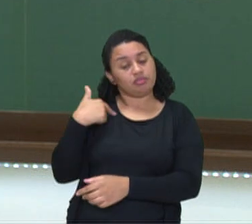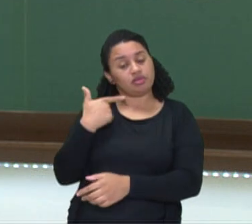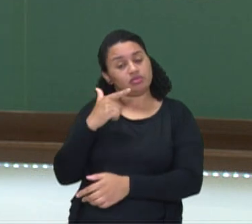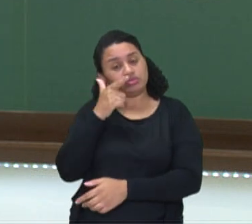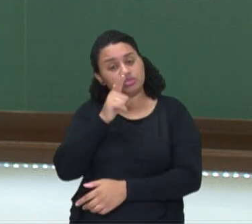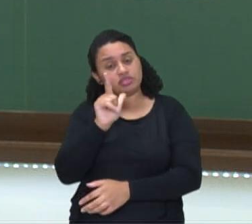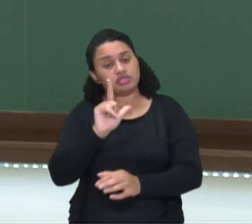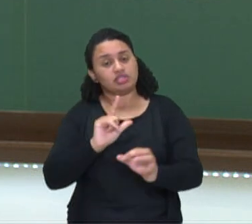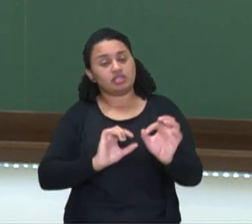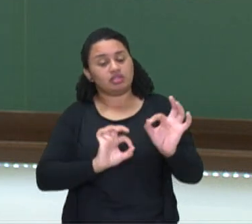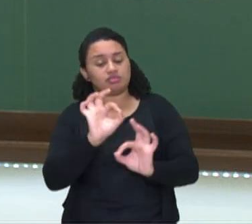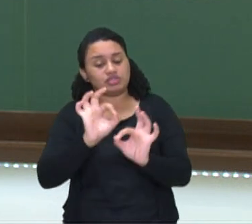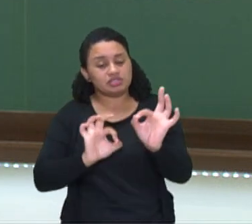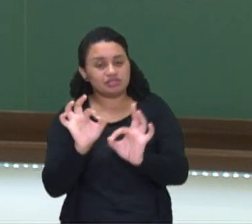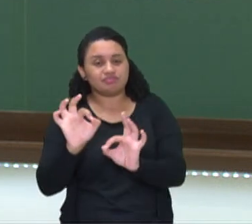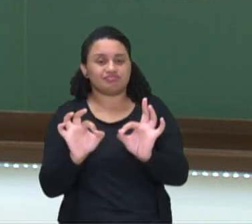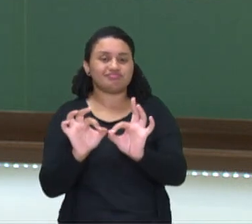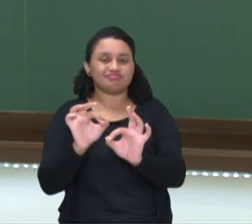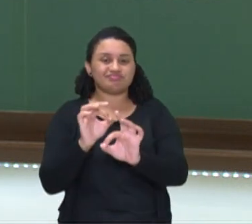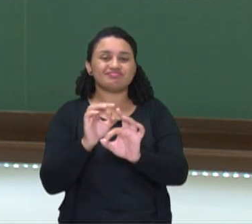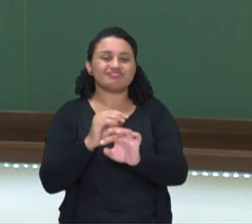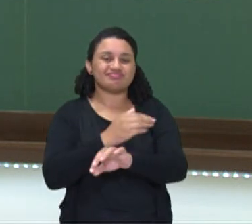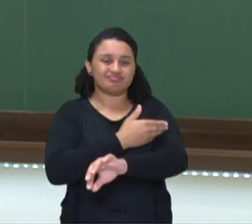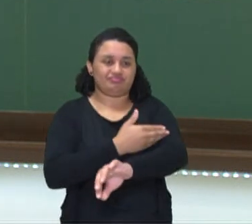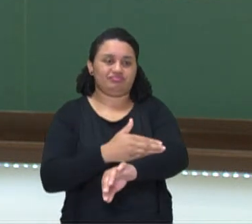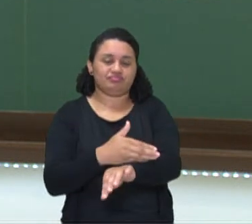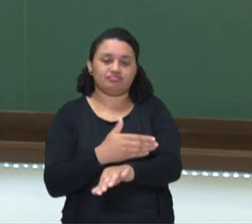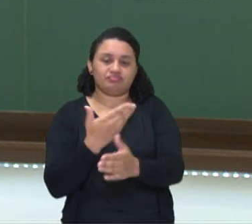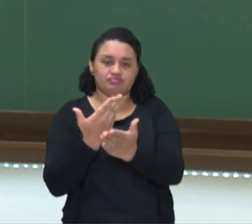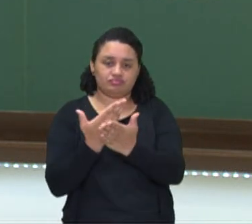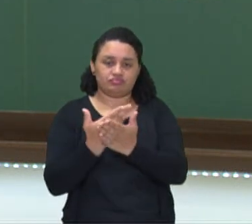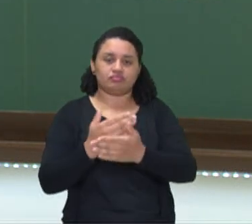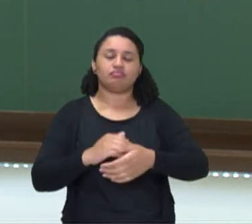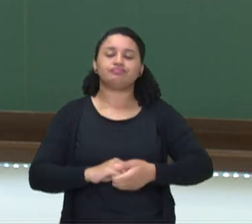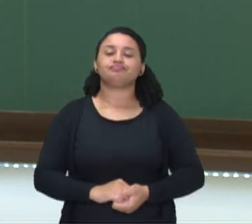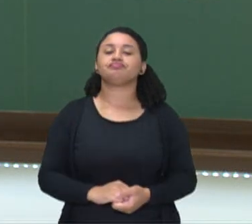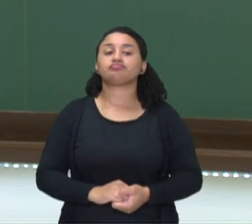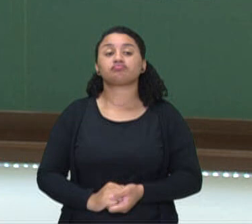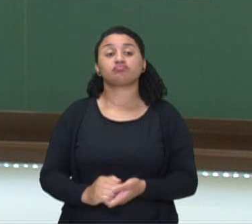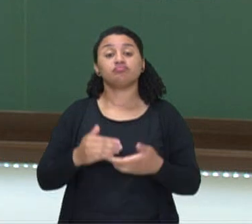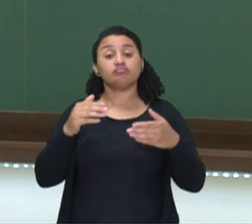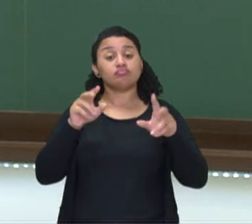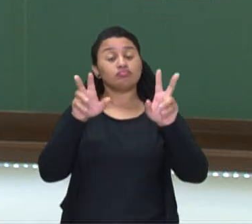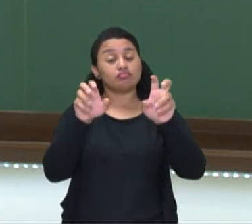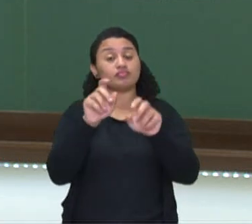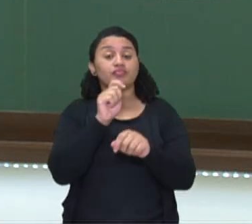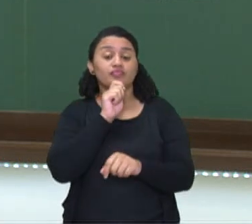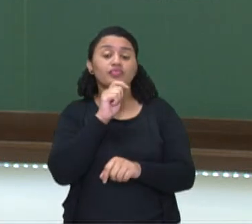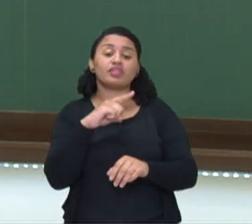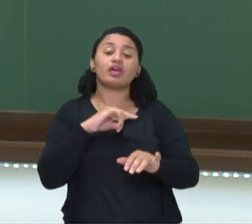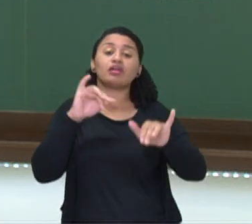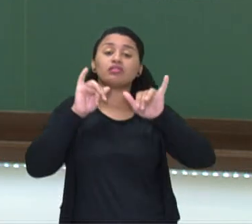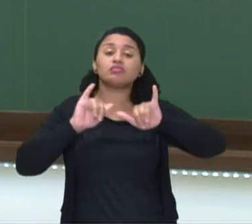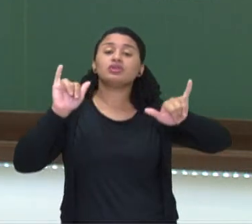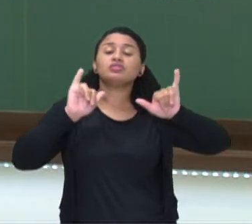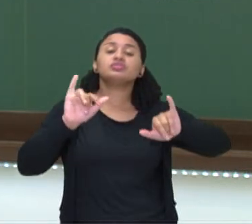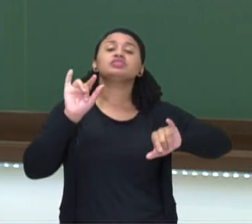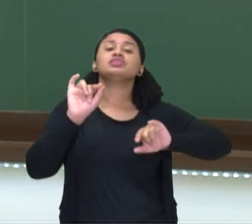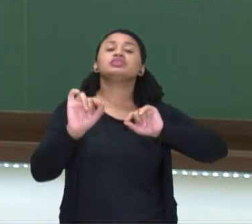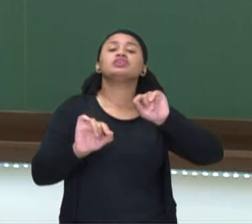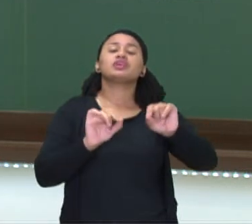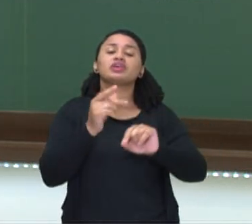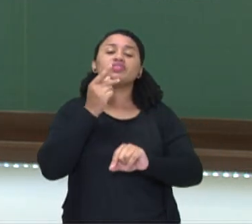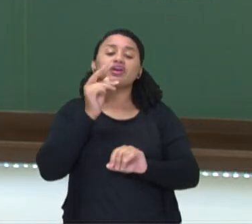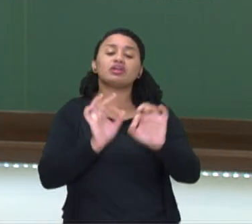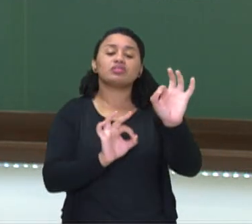bem eficaz nos seus estudos. E ainda falando nessa temática, nós temos uma notícia que fala sobre a